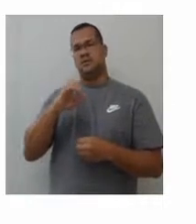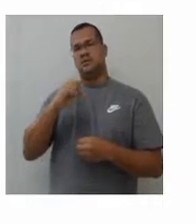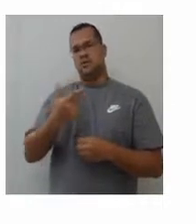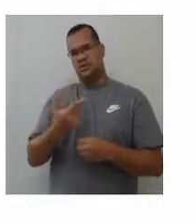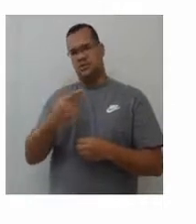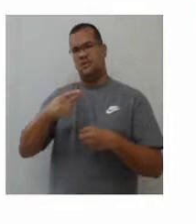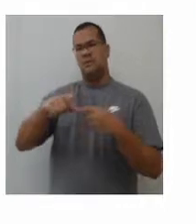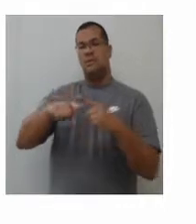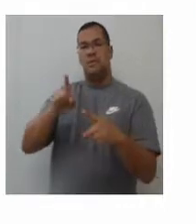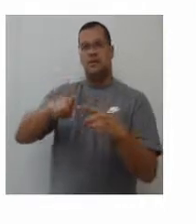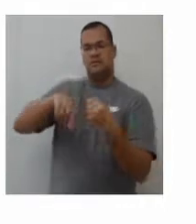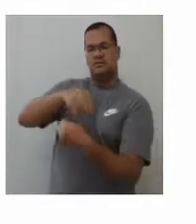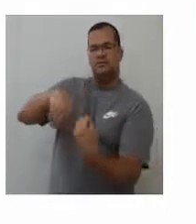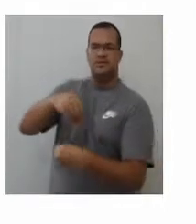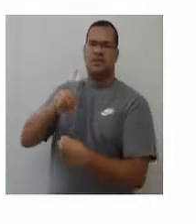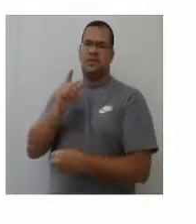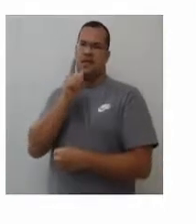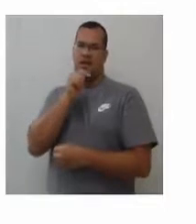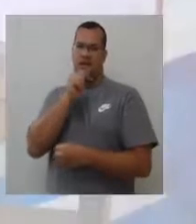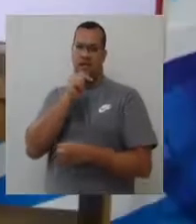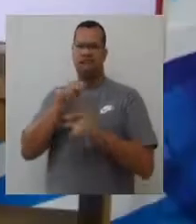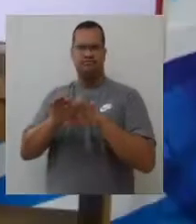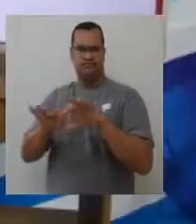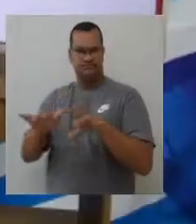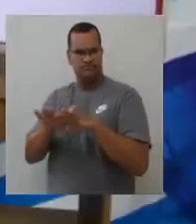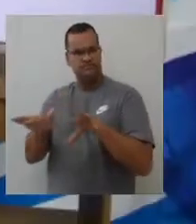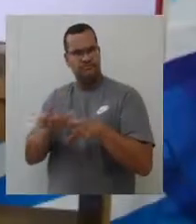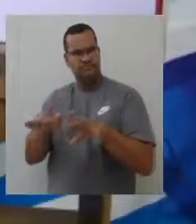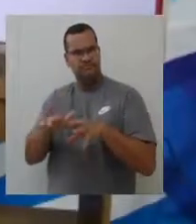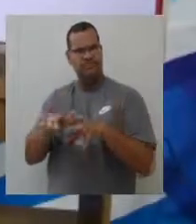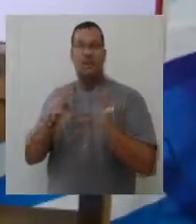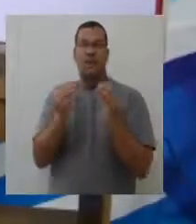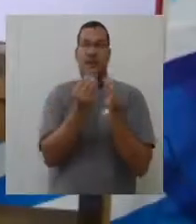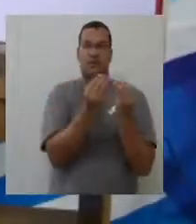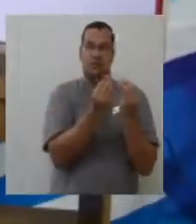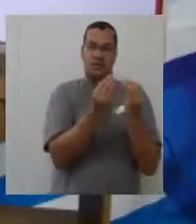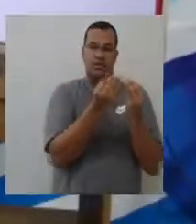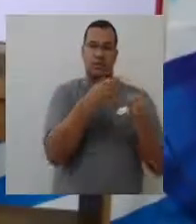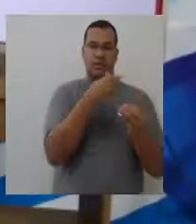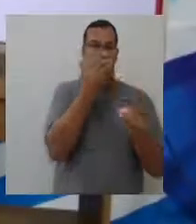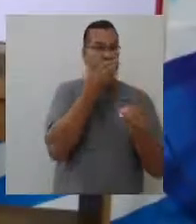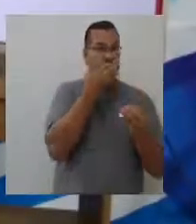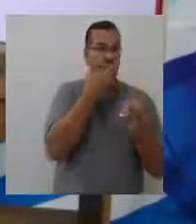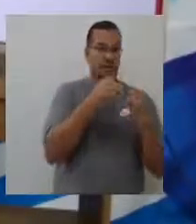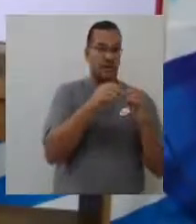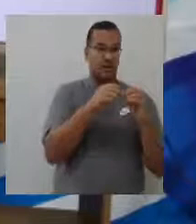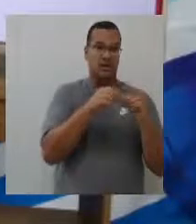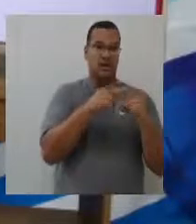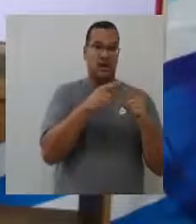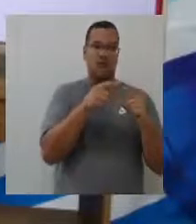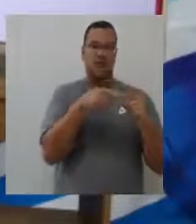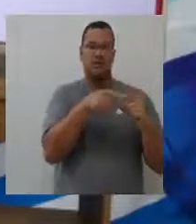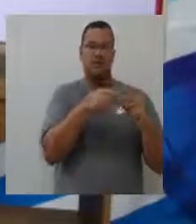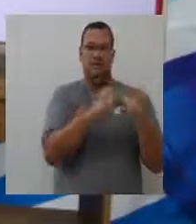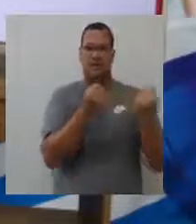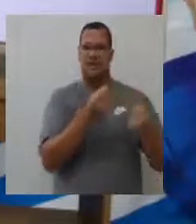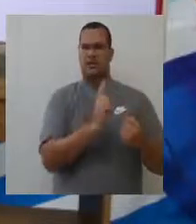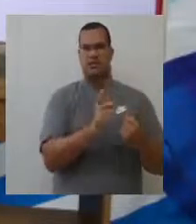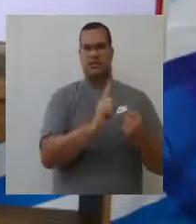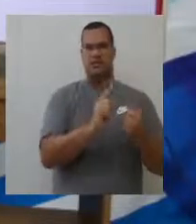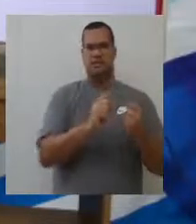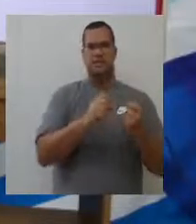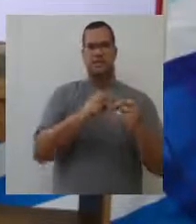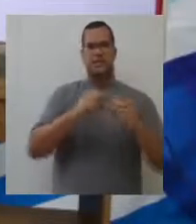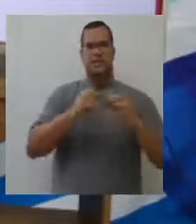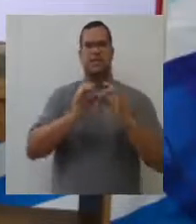meio aquoso. Então, o que vai acontecer? A molécula da sacarose vai se quebrar? Não, ela vai ficar mais distanciada uma da outra,